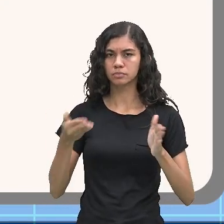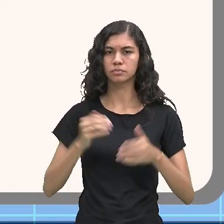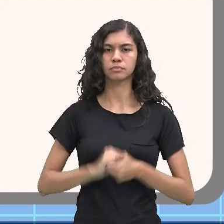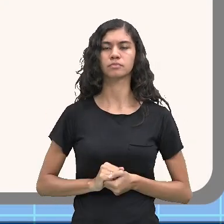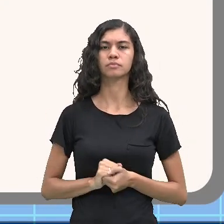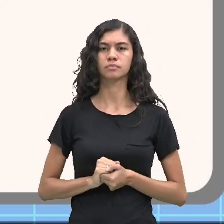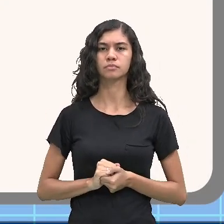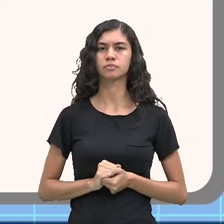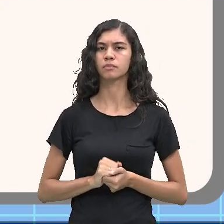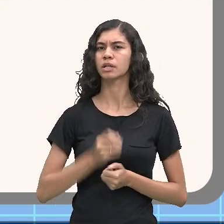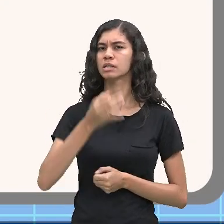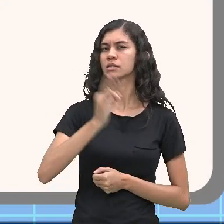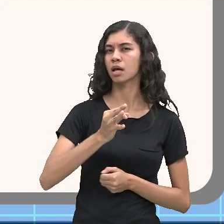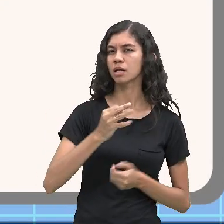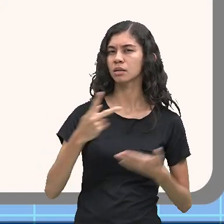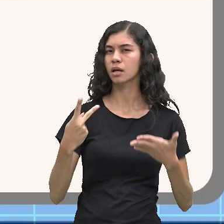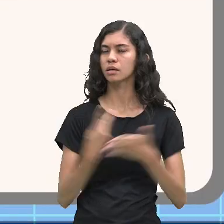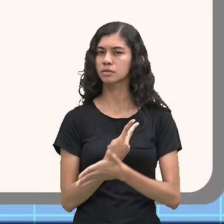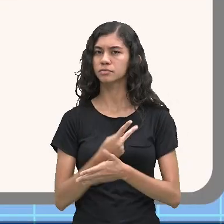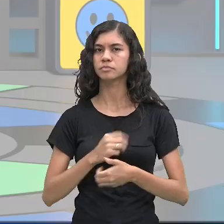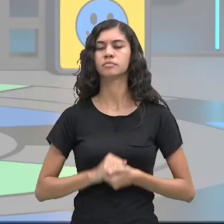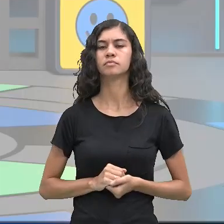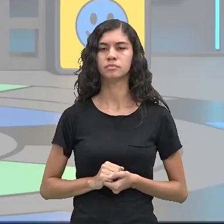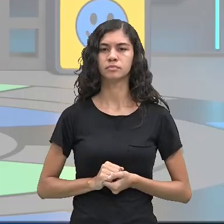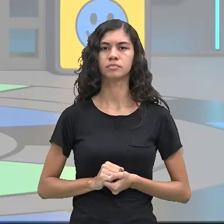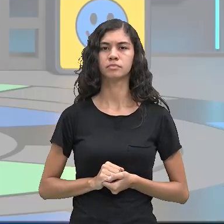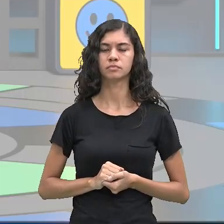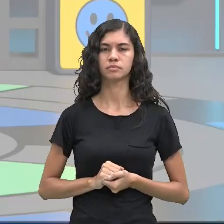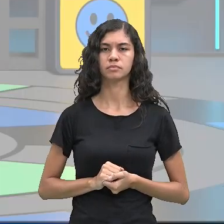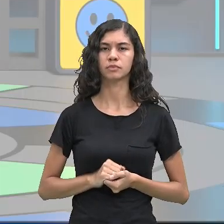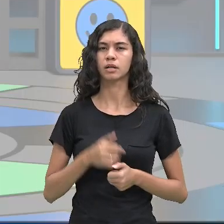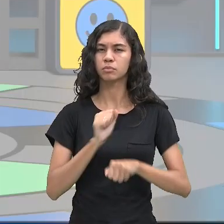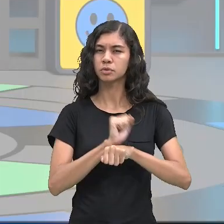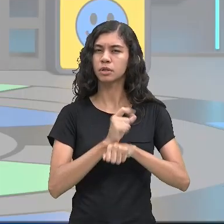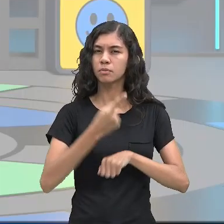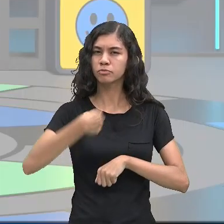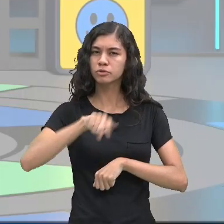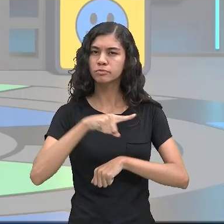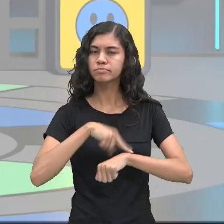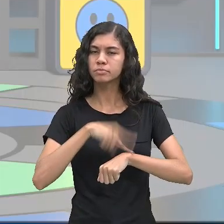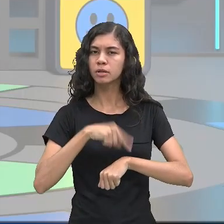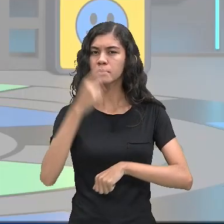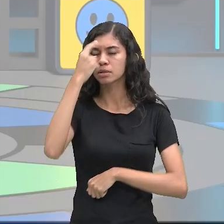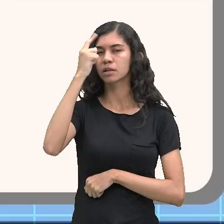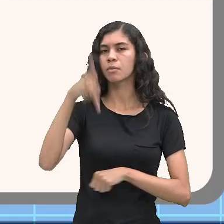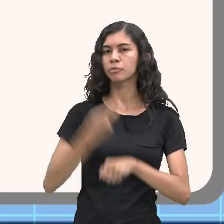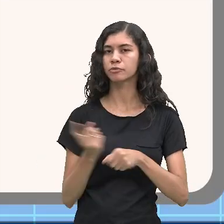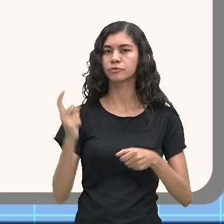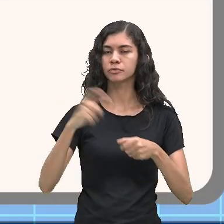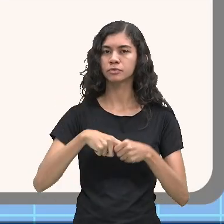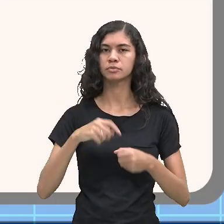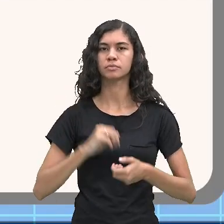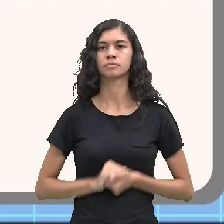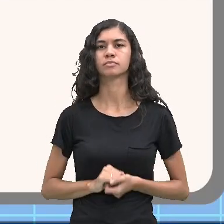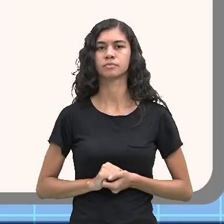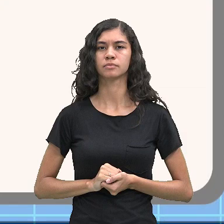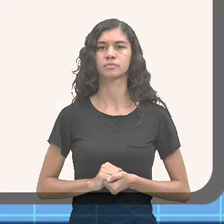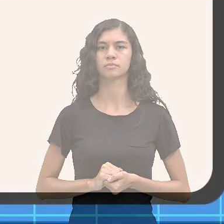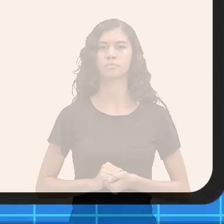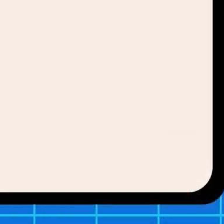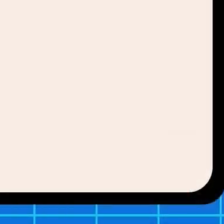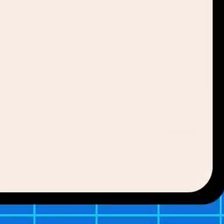está certa ou errada? Nós vamos deixar um tempinho aí para você pensar e daqui a pouco a gente volta.